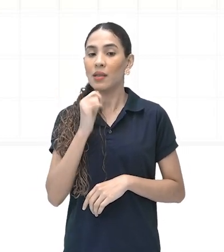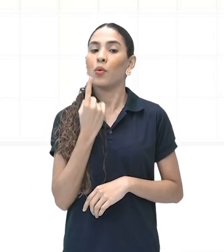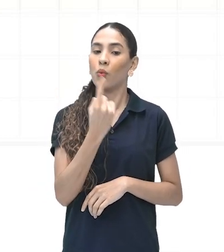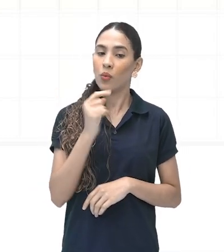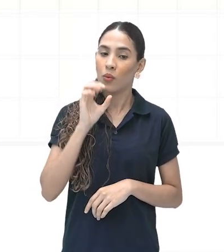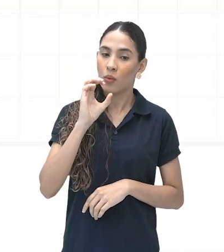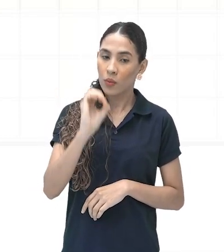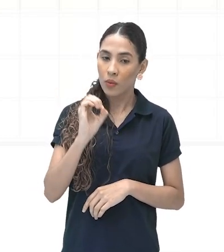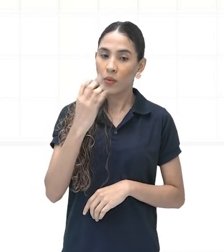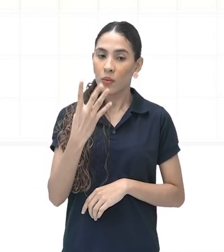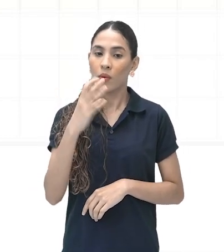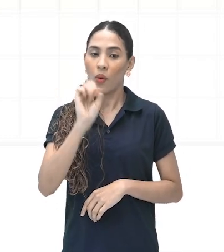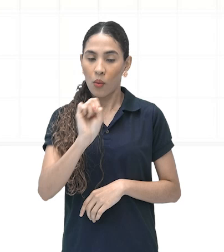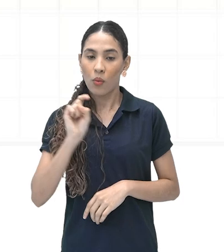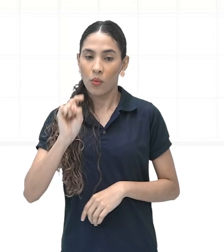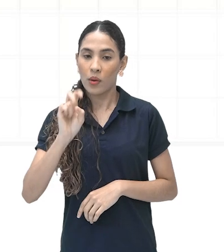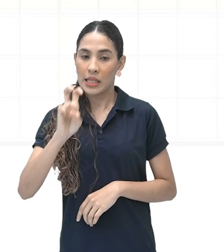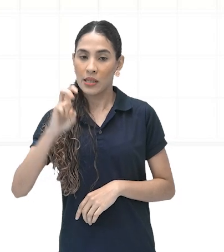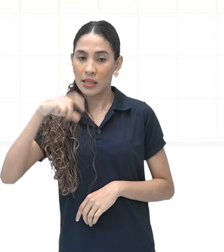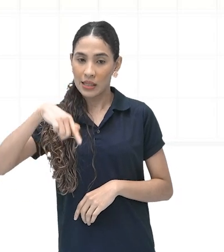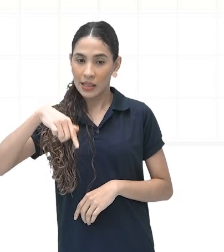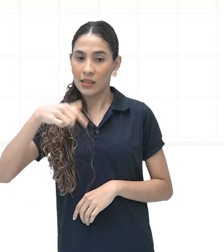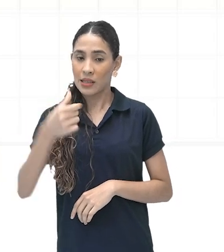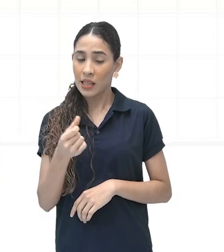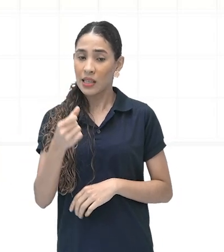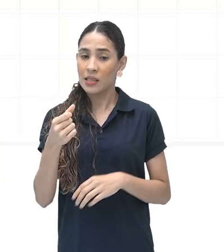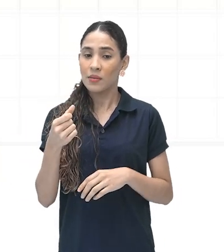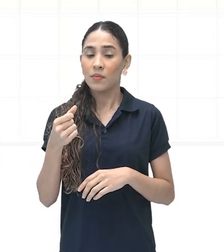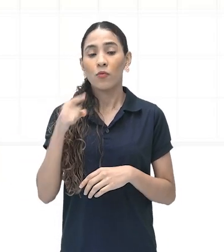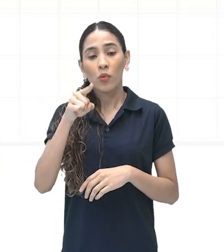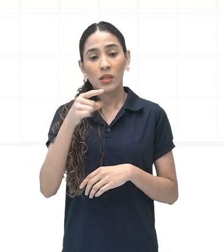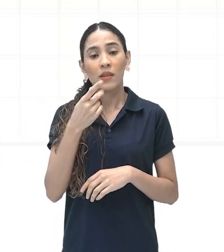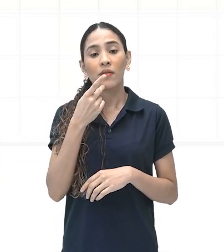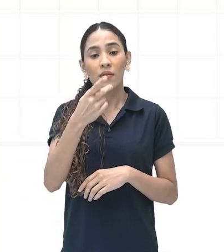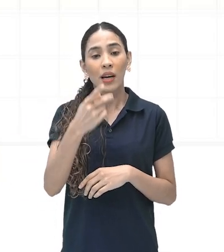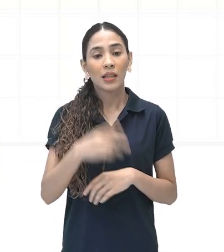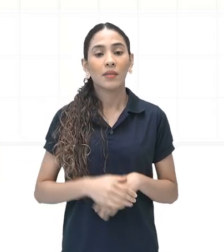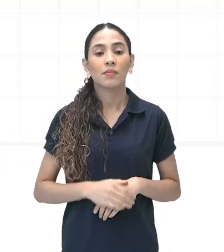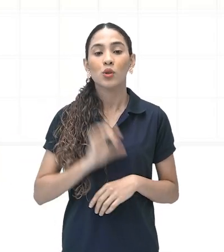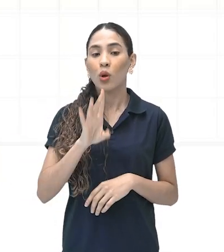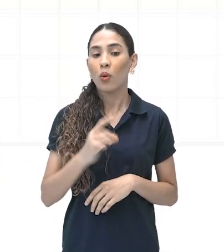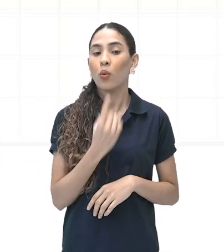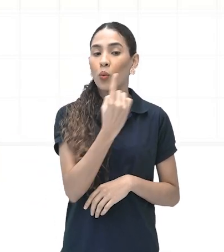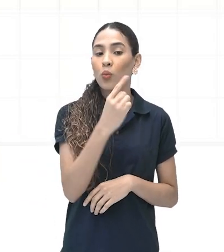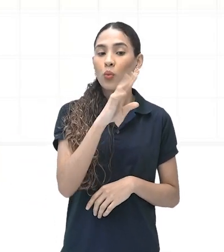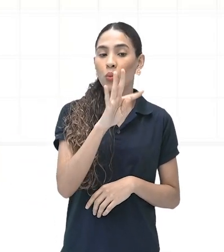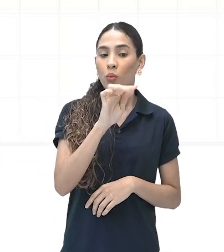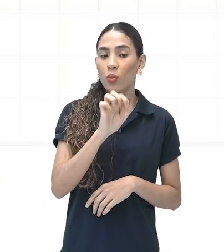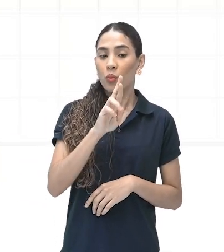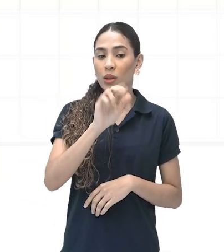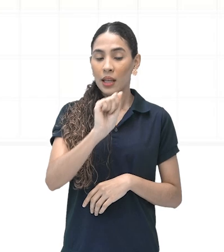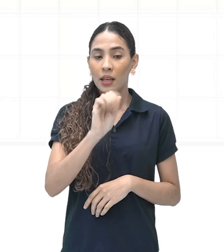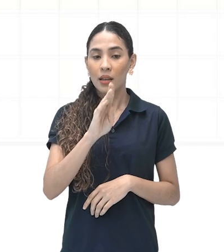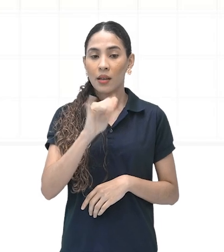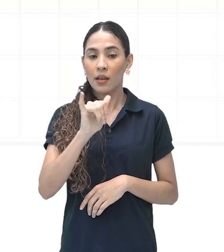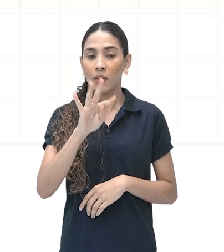1.048.000 megabytes aproximadamente, a gente vai e fala 1 terabyte. Então, vejam que dentro